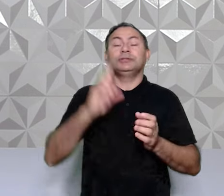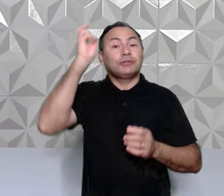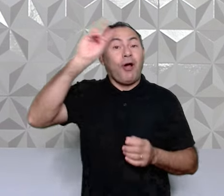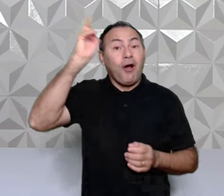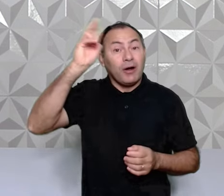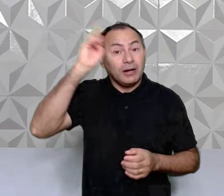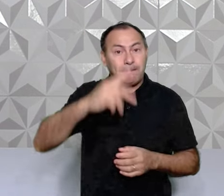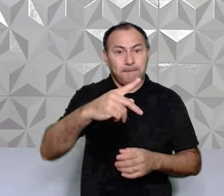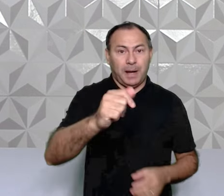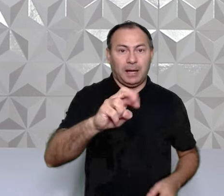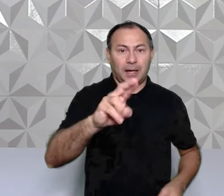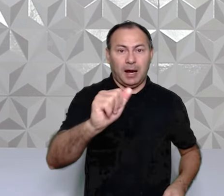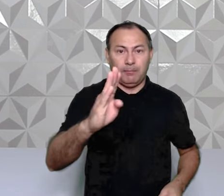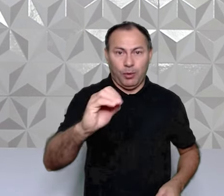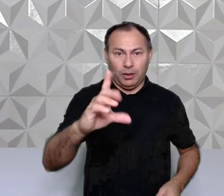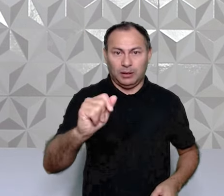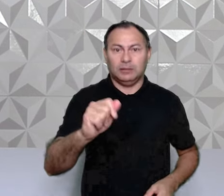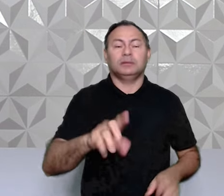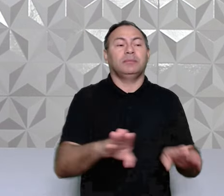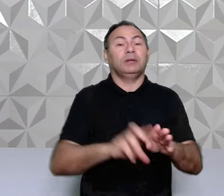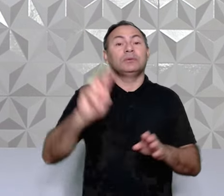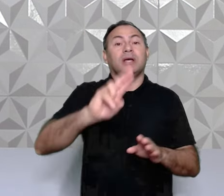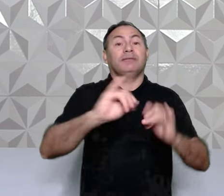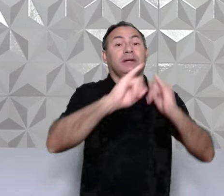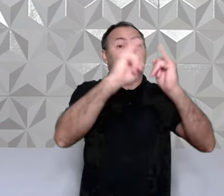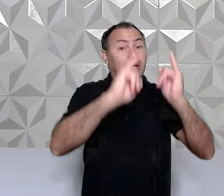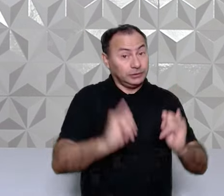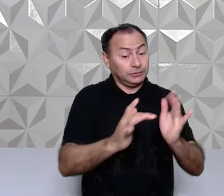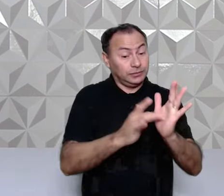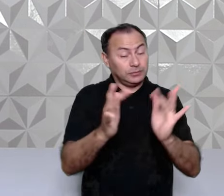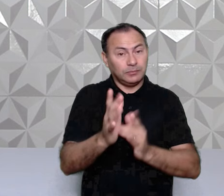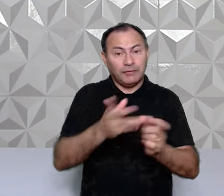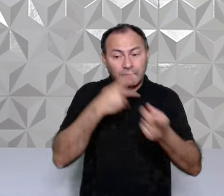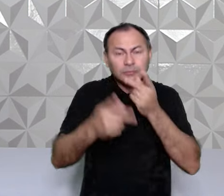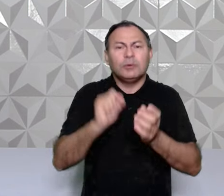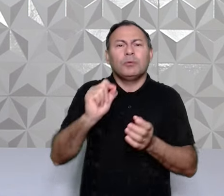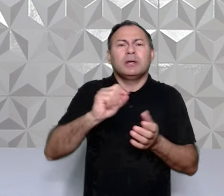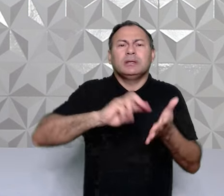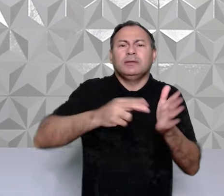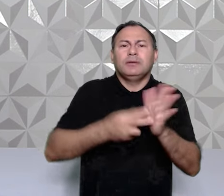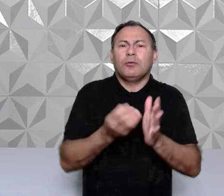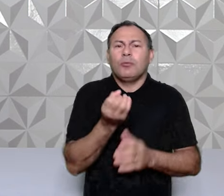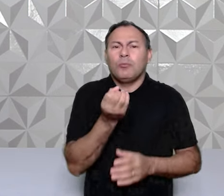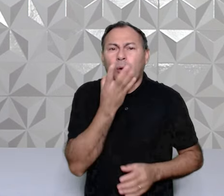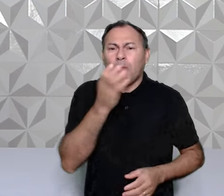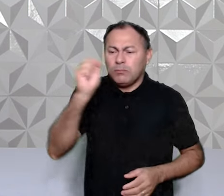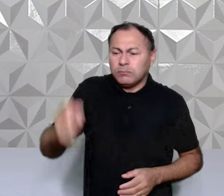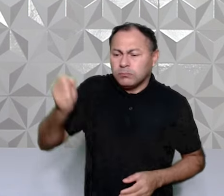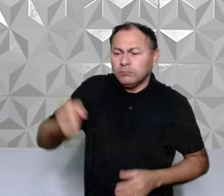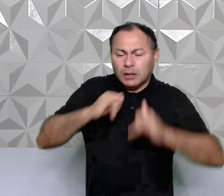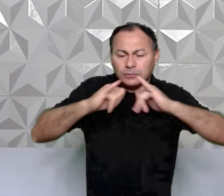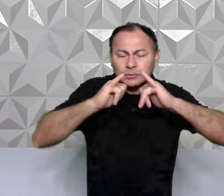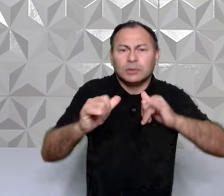de parábolas, mas também ele utilizava-se de imagens. O que o bom pastor